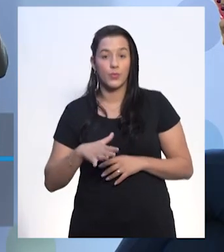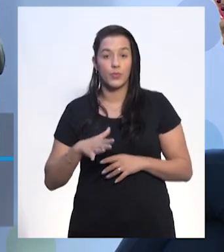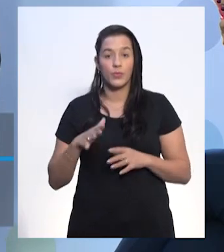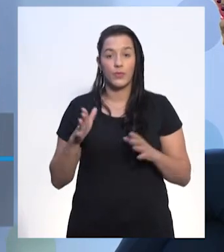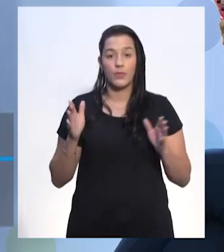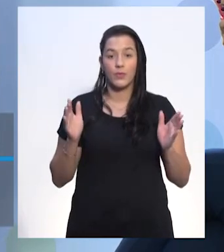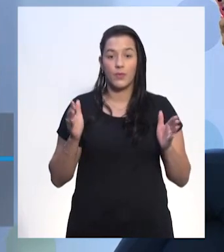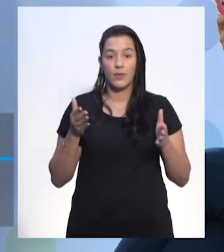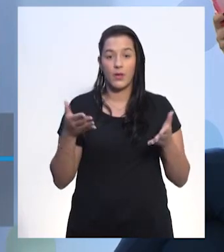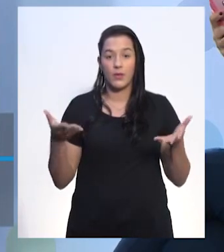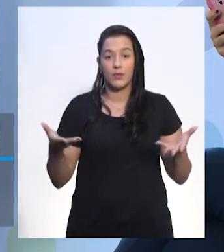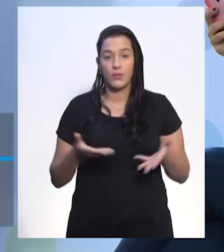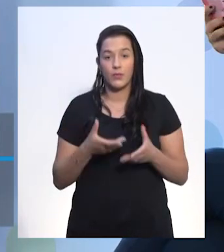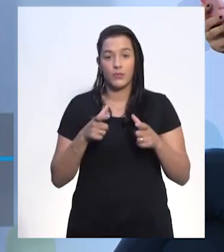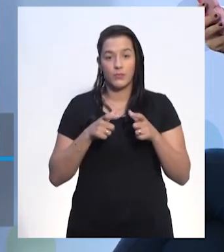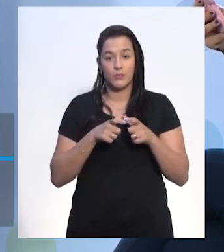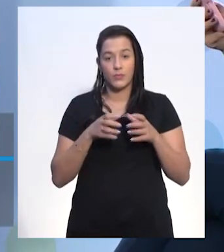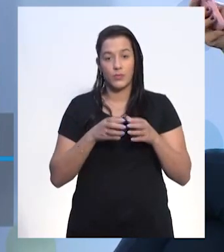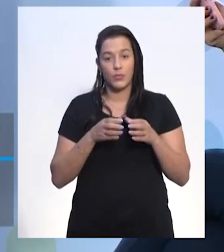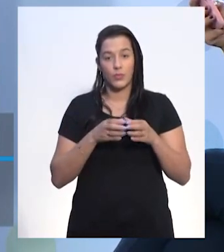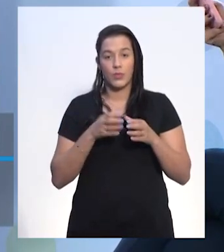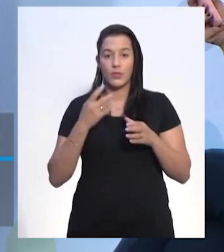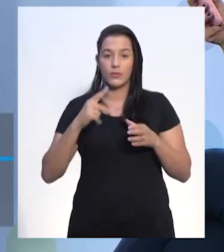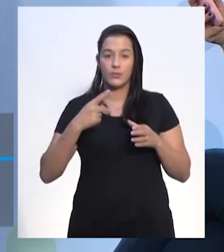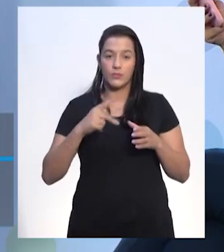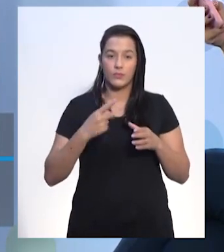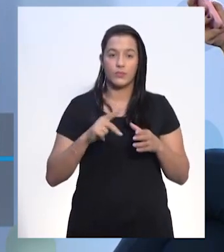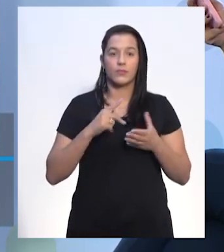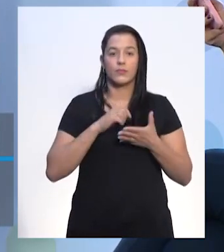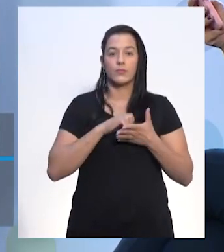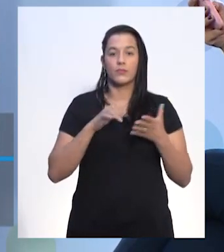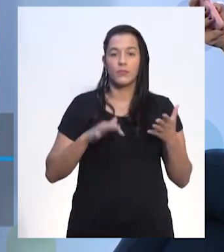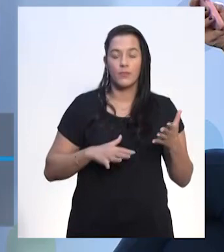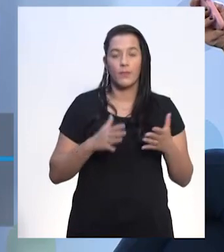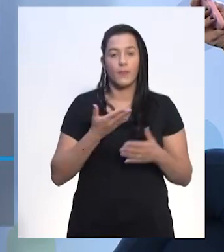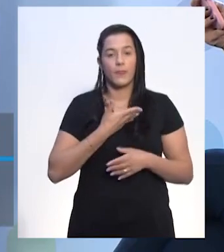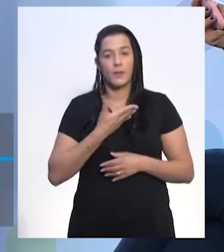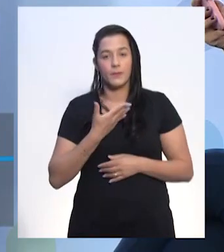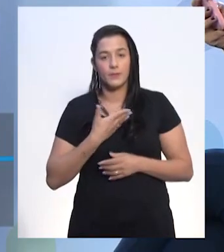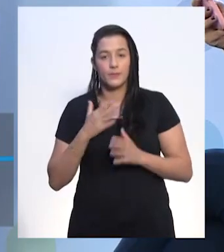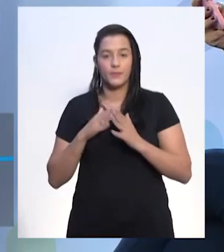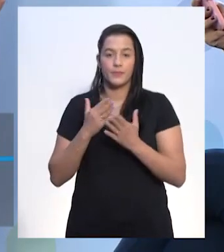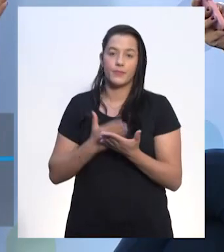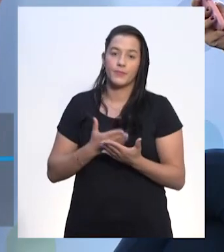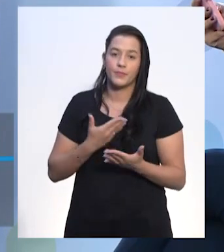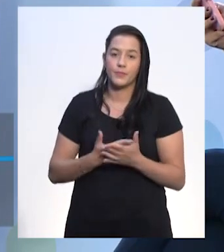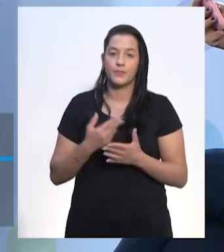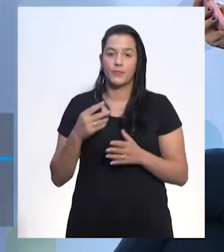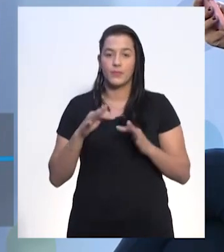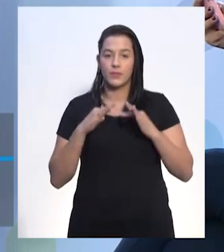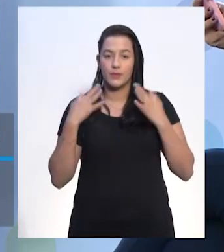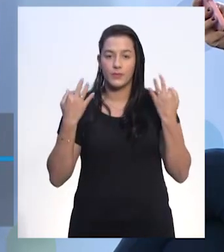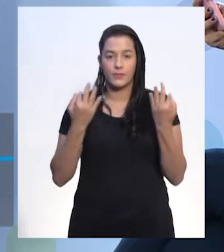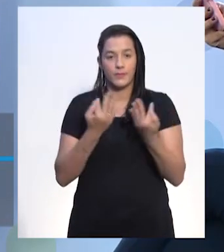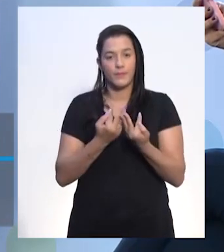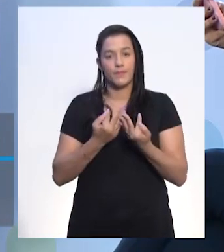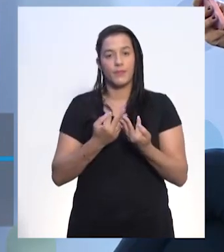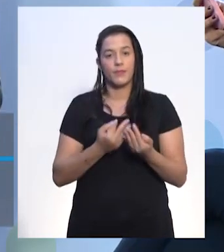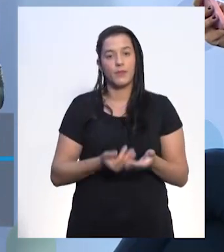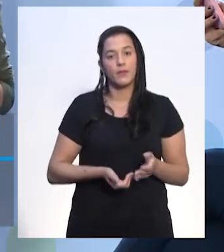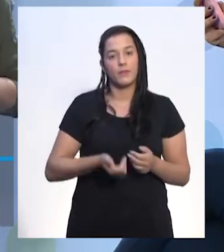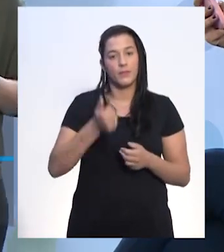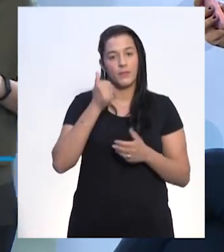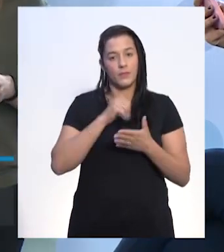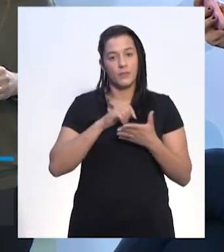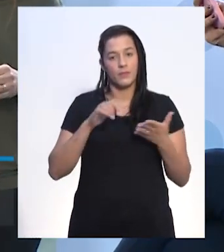mais localizado aí. Então, vocês vão fazer isso com os colegas da escola, com o pessoal do bairro, da família, né? Essa seria a proposta